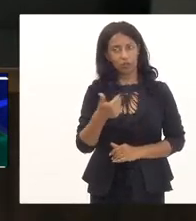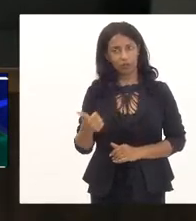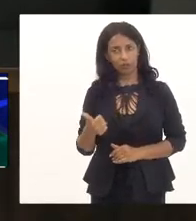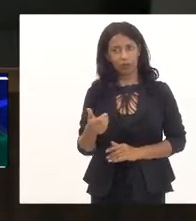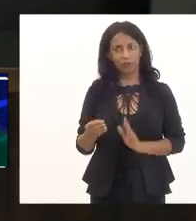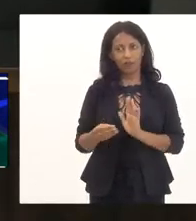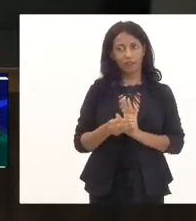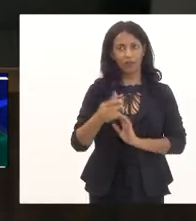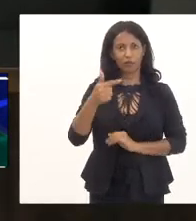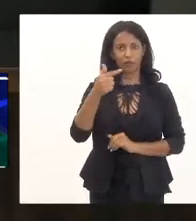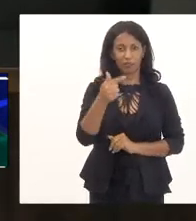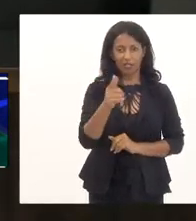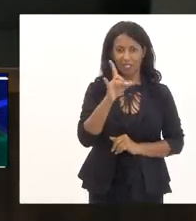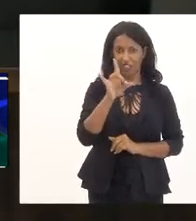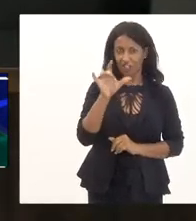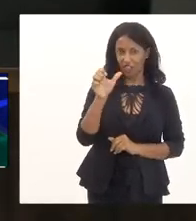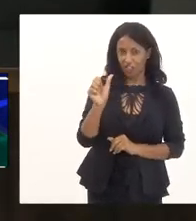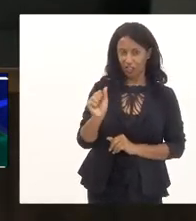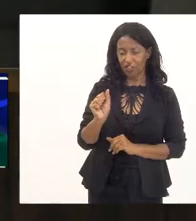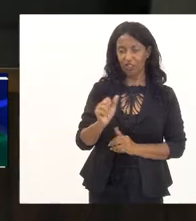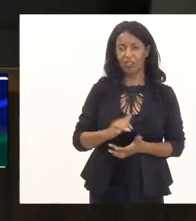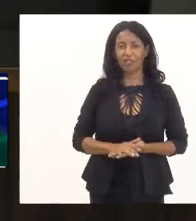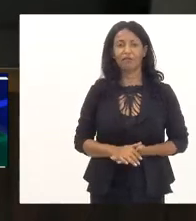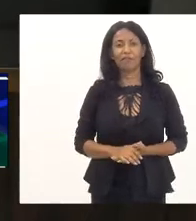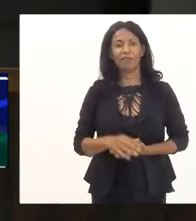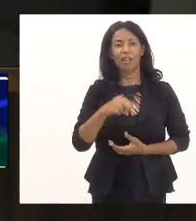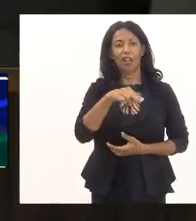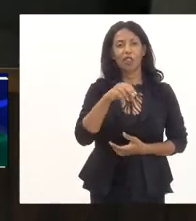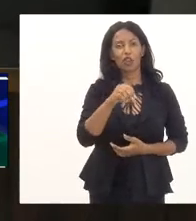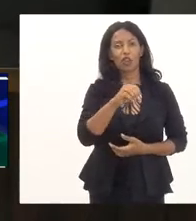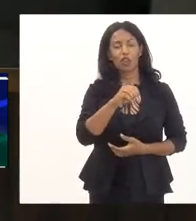Faltam 7 dias para Nossa Senhora da Conceição.